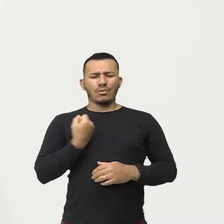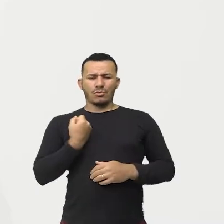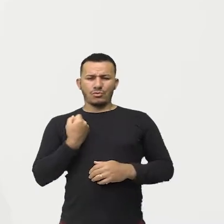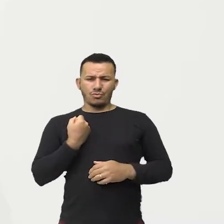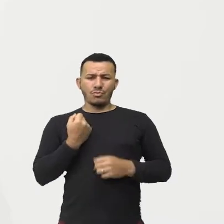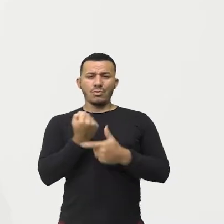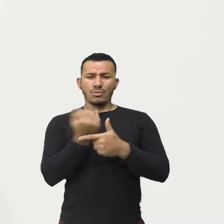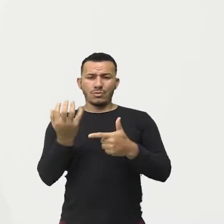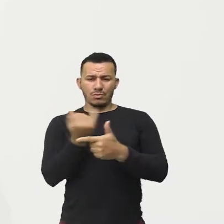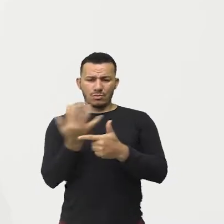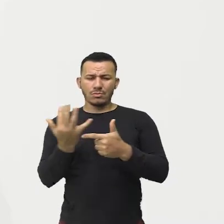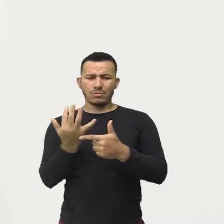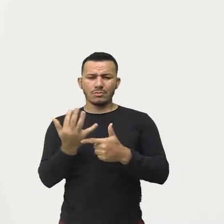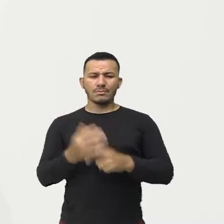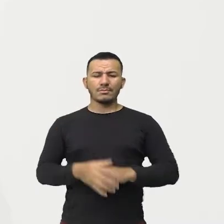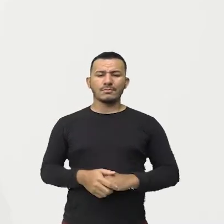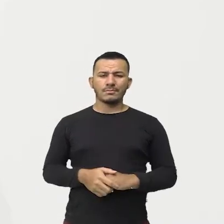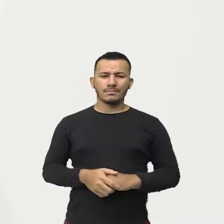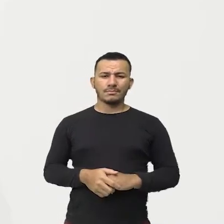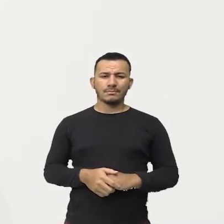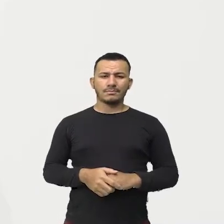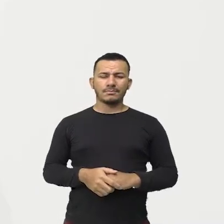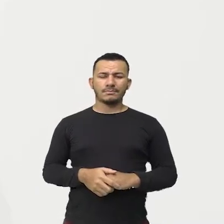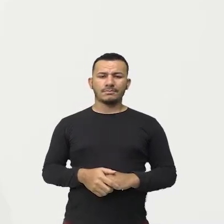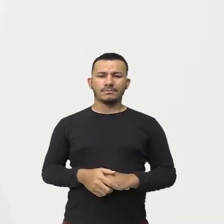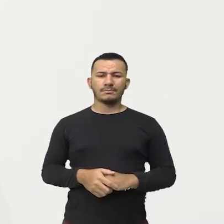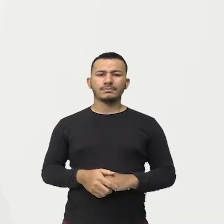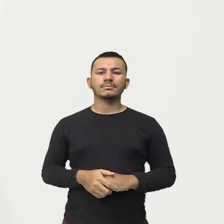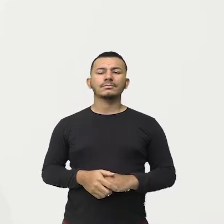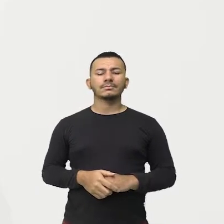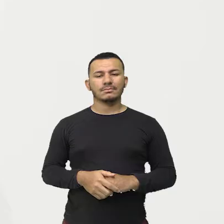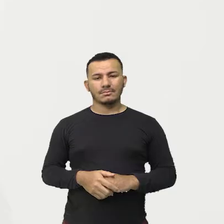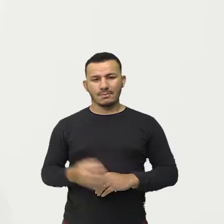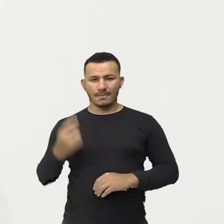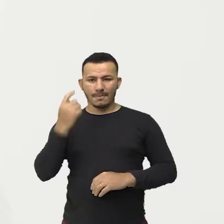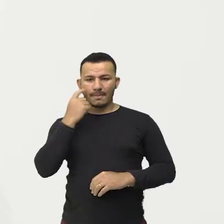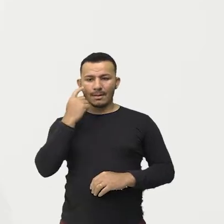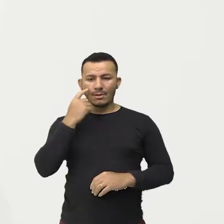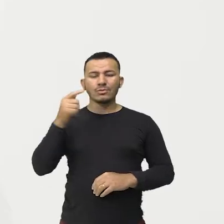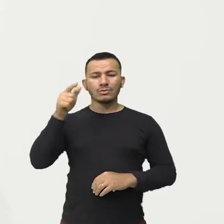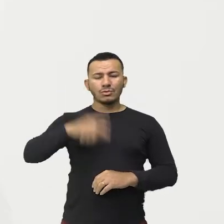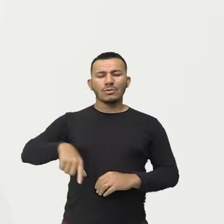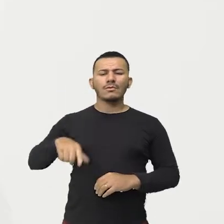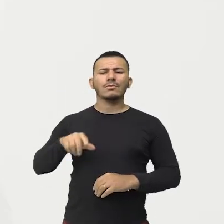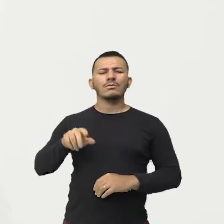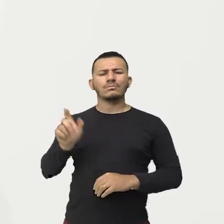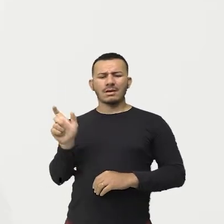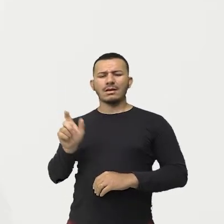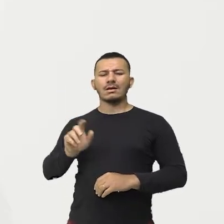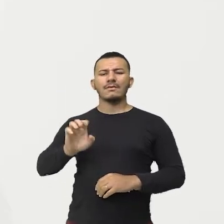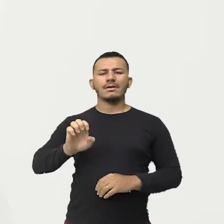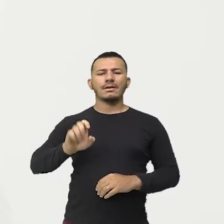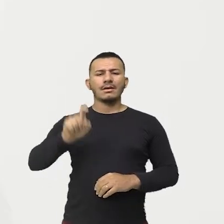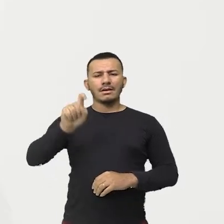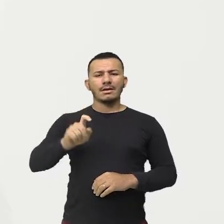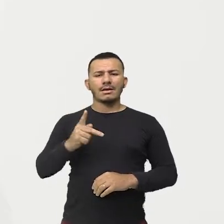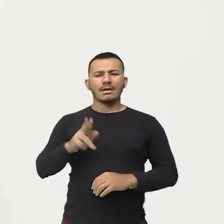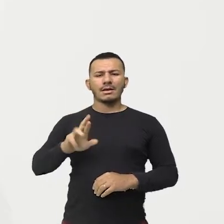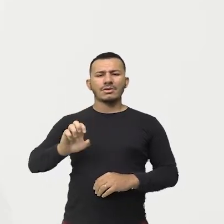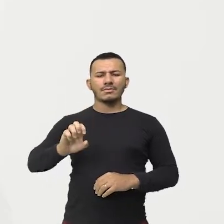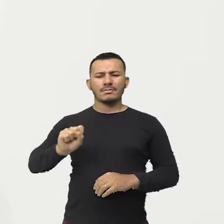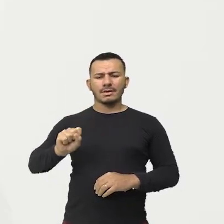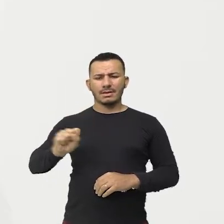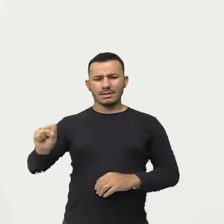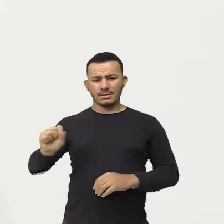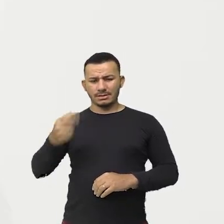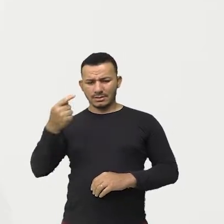expressão algébrica. Alunos, lembra aí, ó, o que é uma expressão algébrica? Vou fazer aqui alguns exemplos para